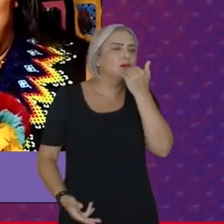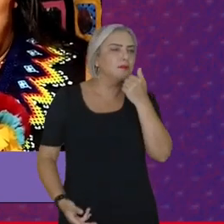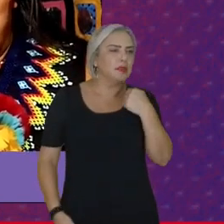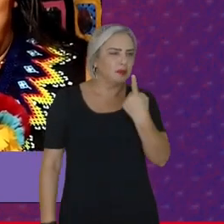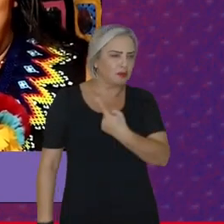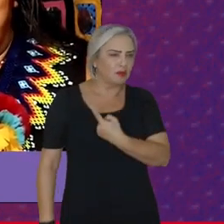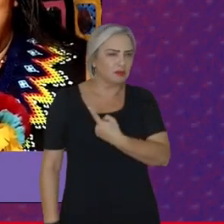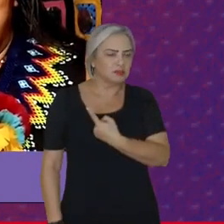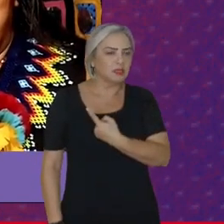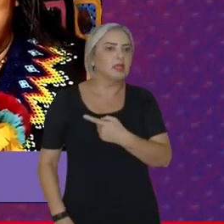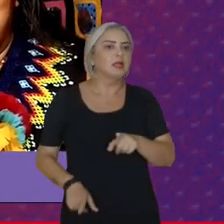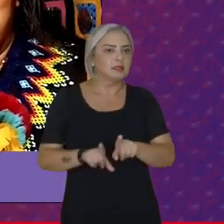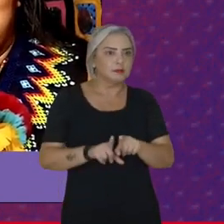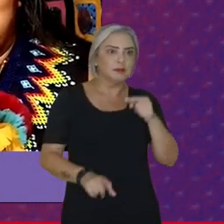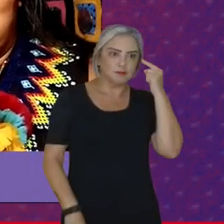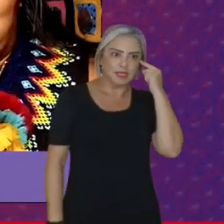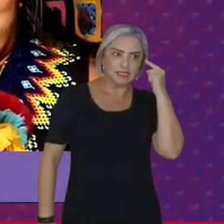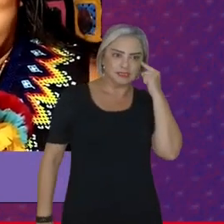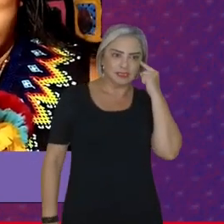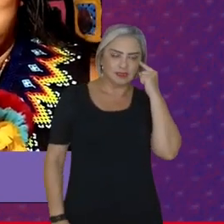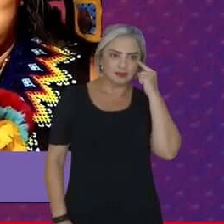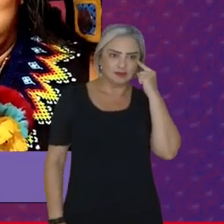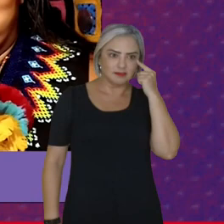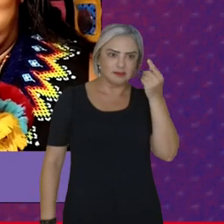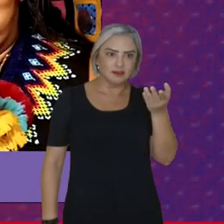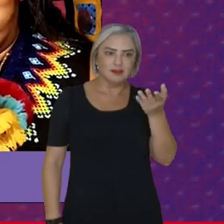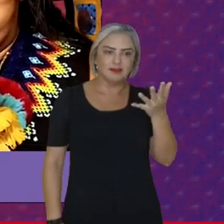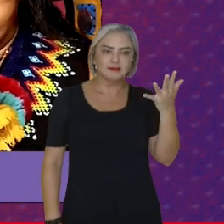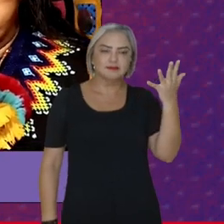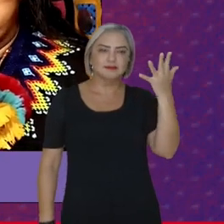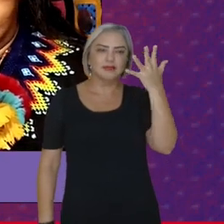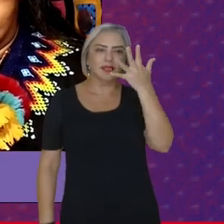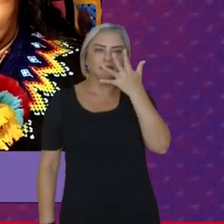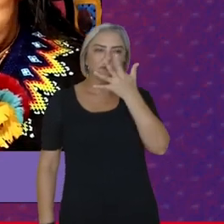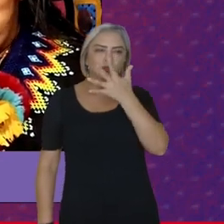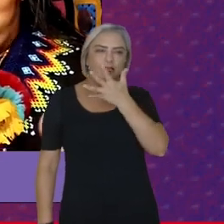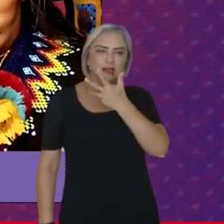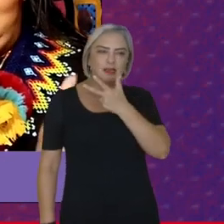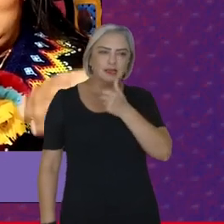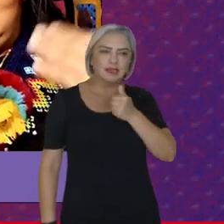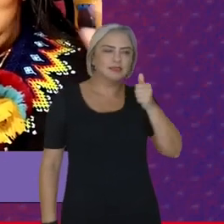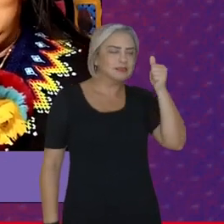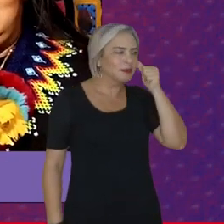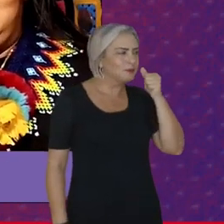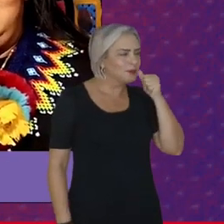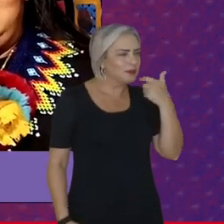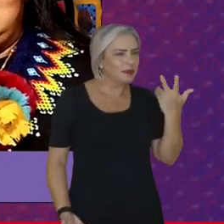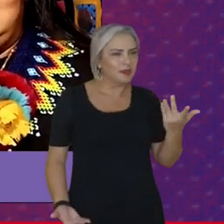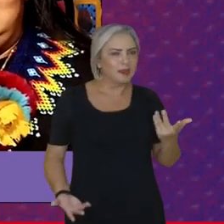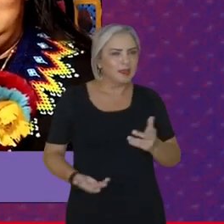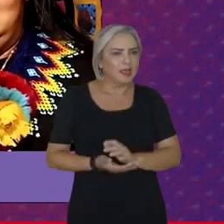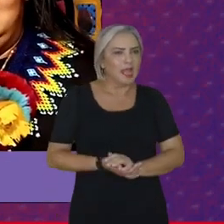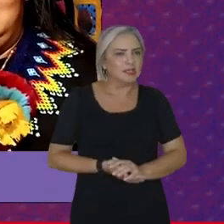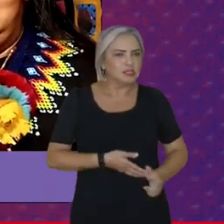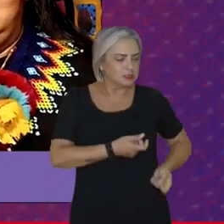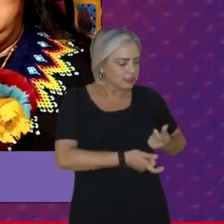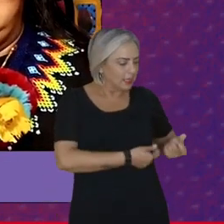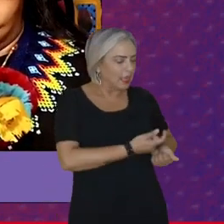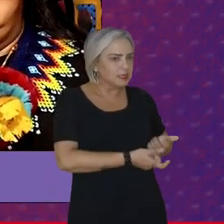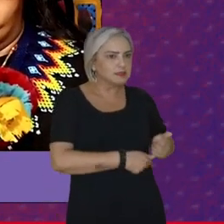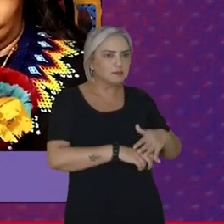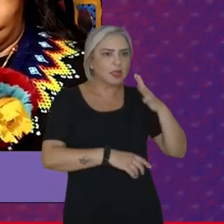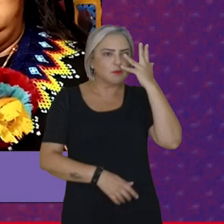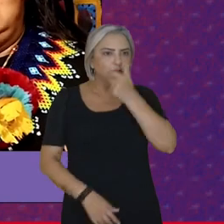A gente também tem que pensar nessa beleza, a beleza da mulher. A gente gasta mais com beleza